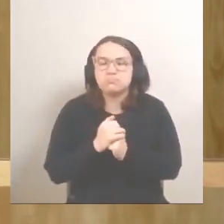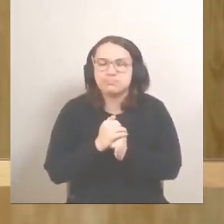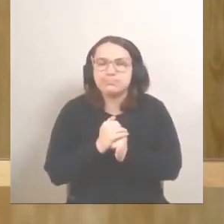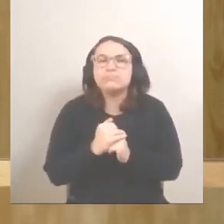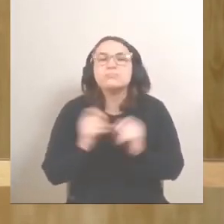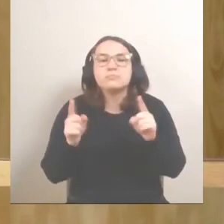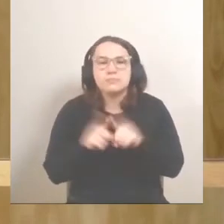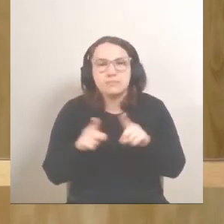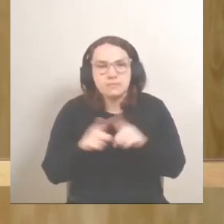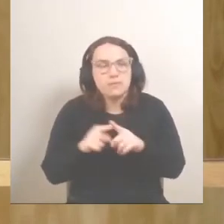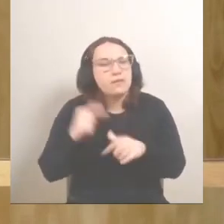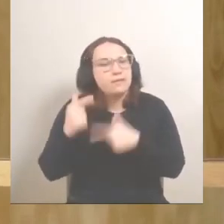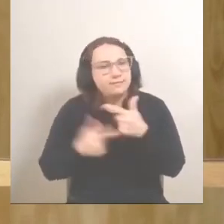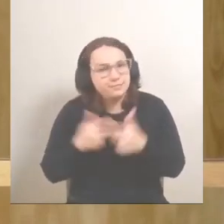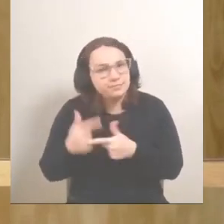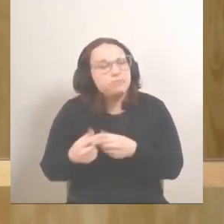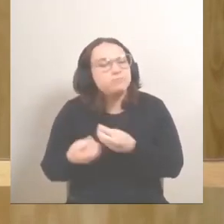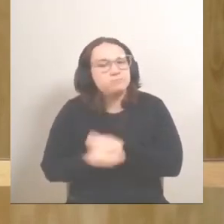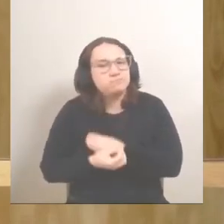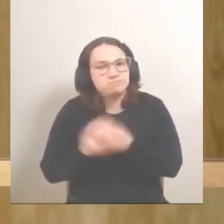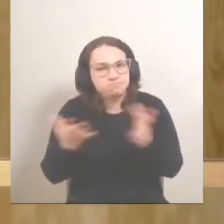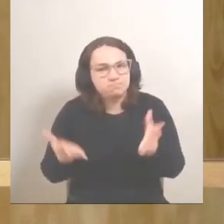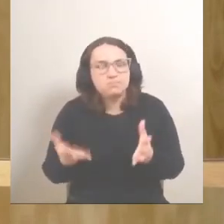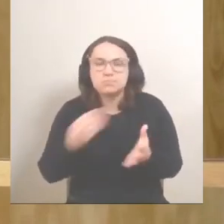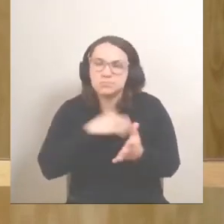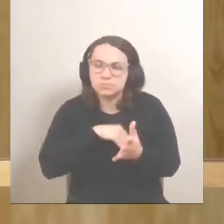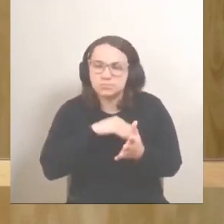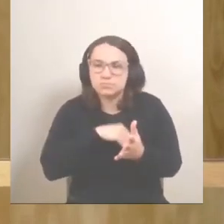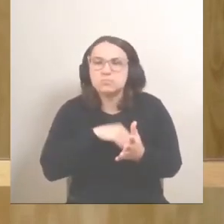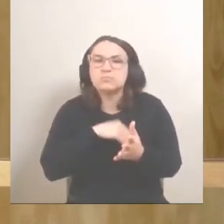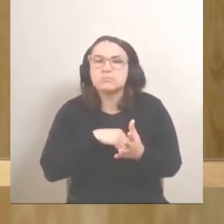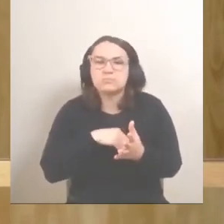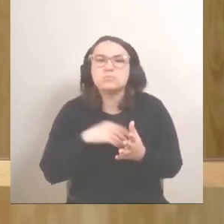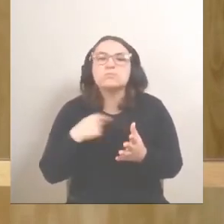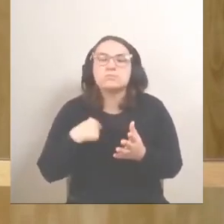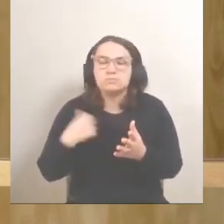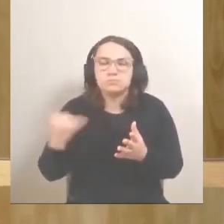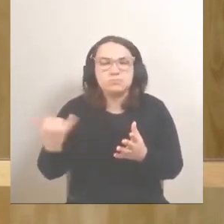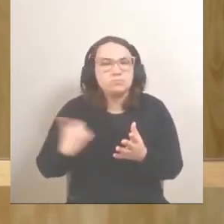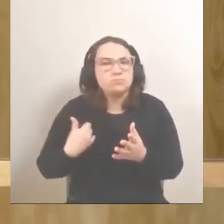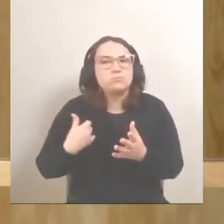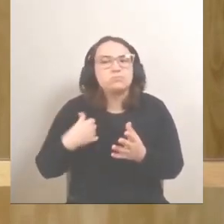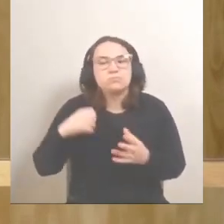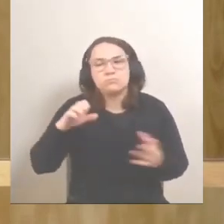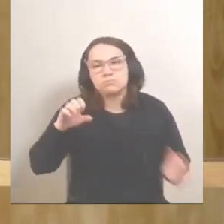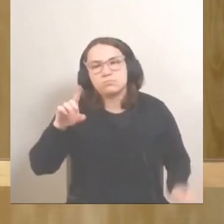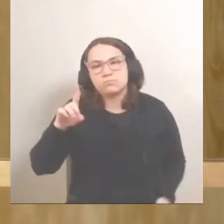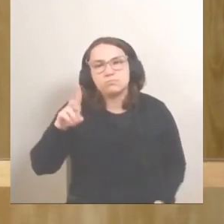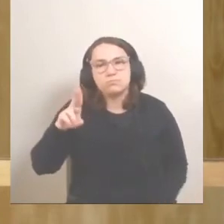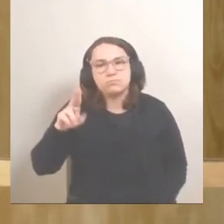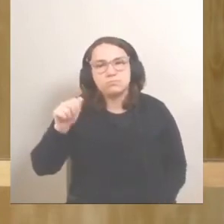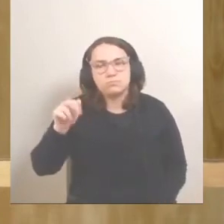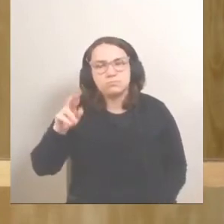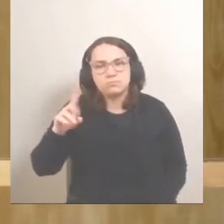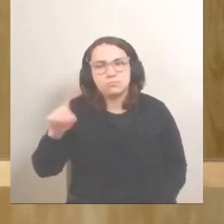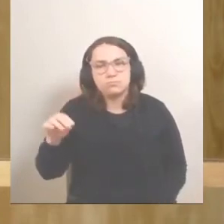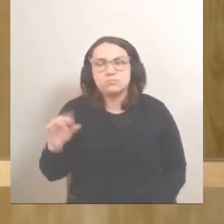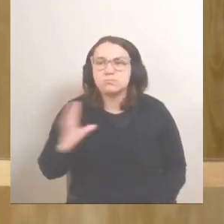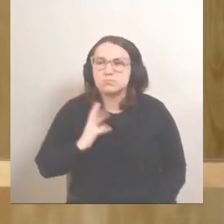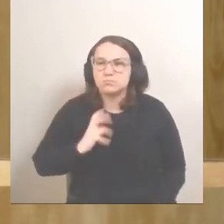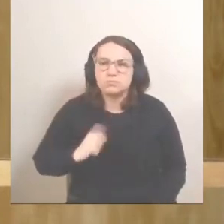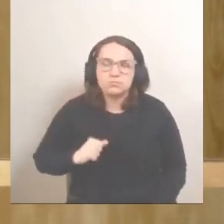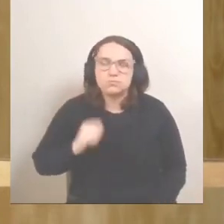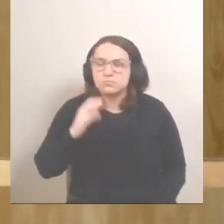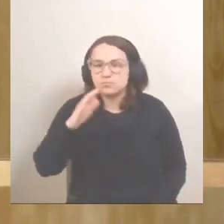também gera emprego, alguém que também gera renda. E eu soube, inclusive, que o Eduardo disse o seguinte, ele ama o bairro do